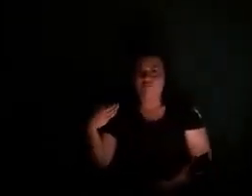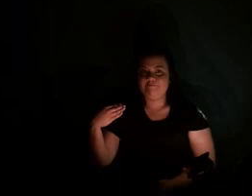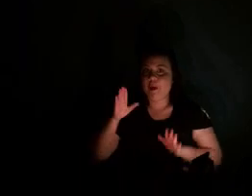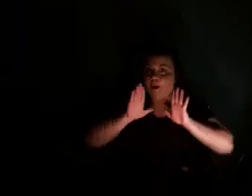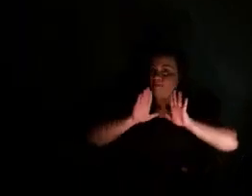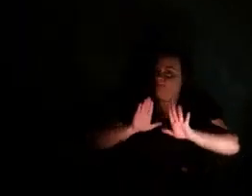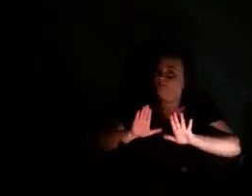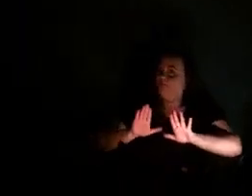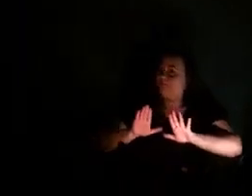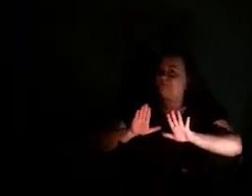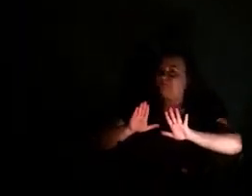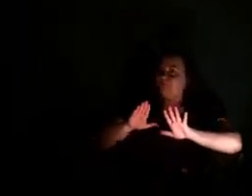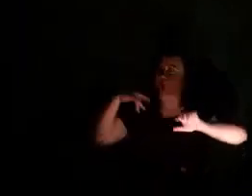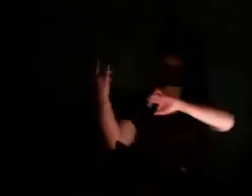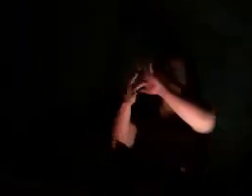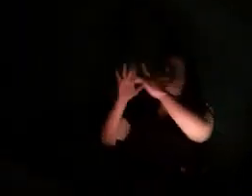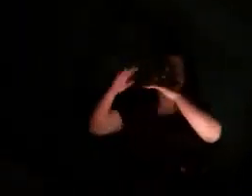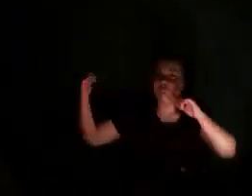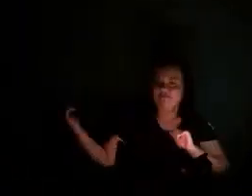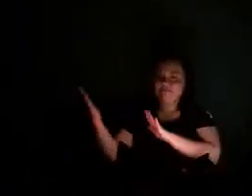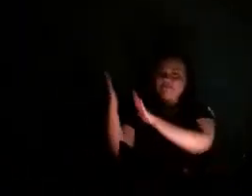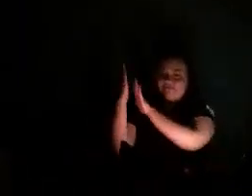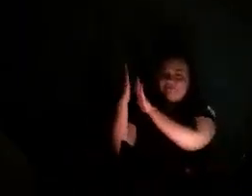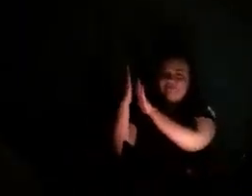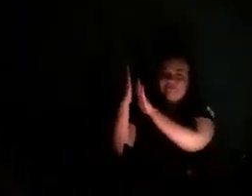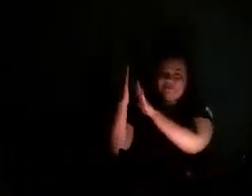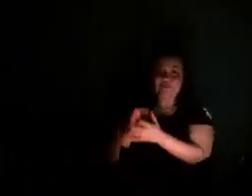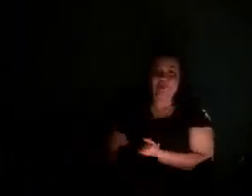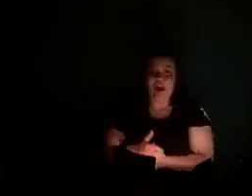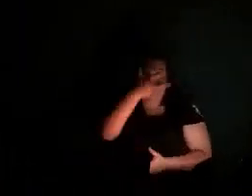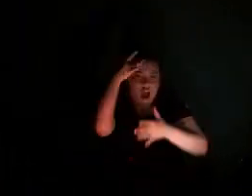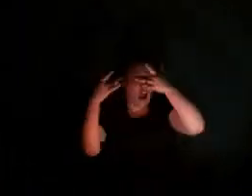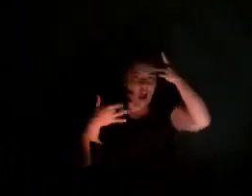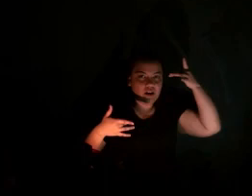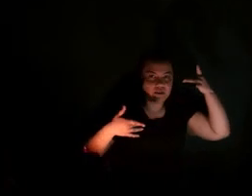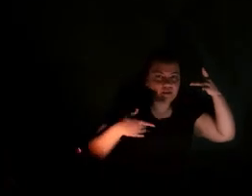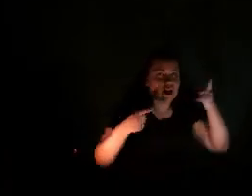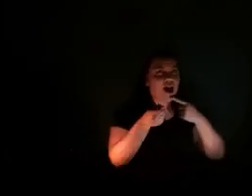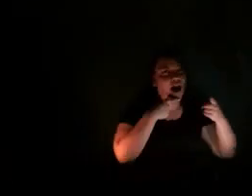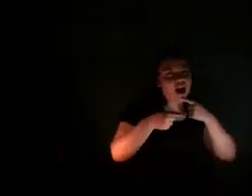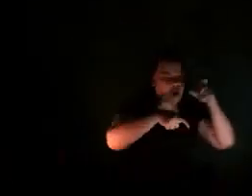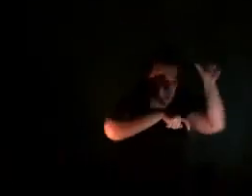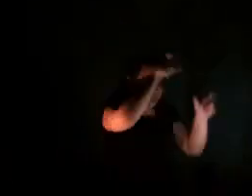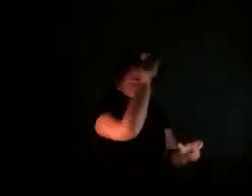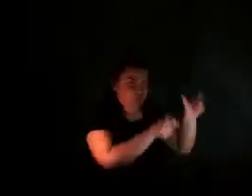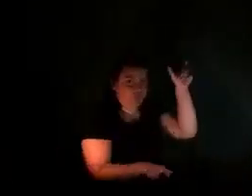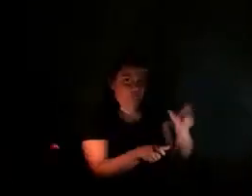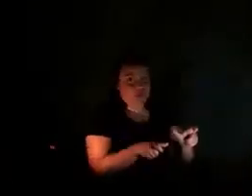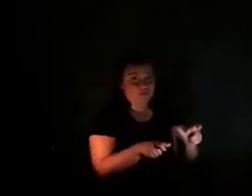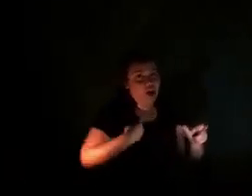o Filho do Homem no seu reino. Não se turbe o vosso coração. Credes em